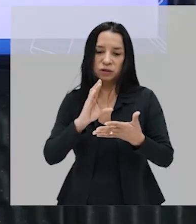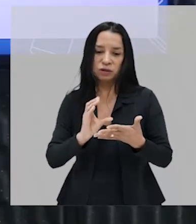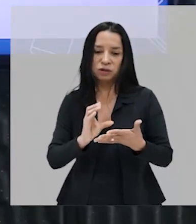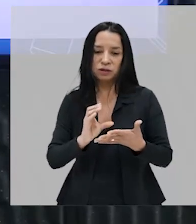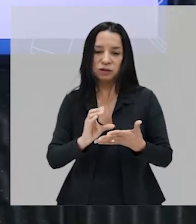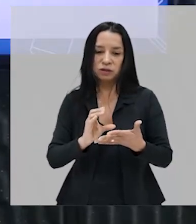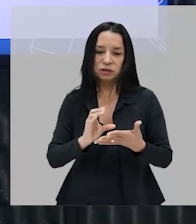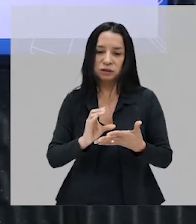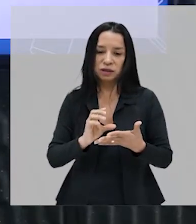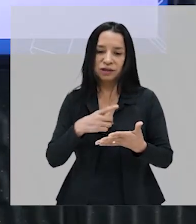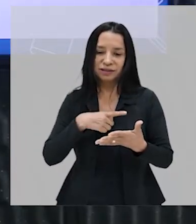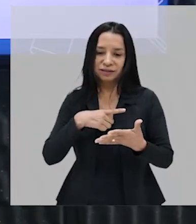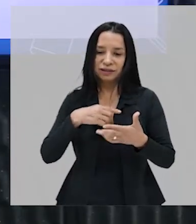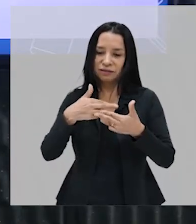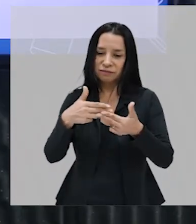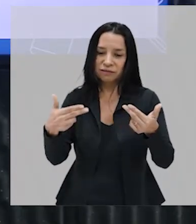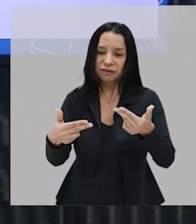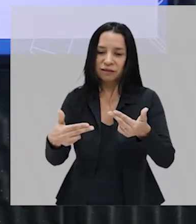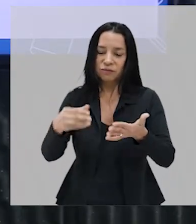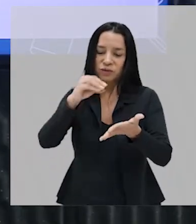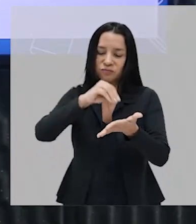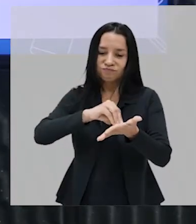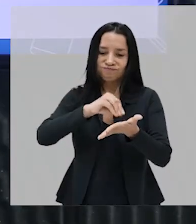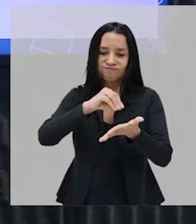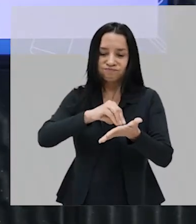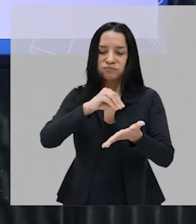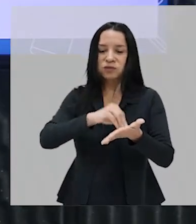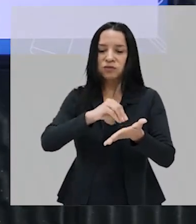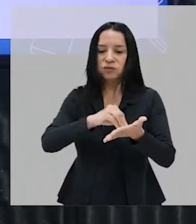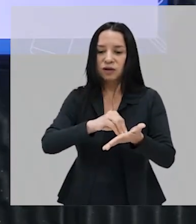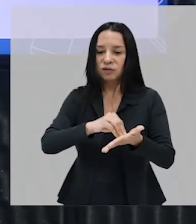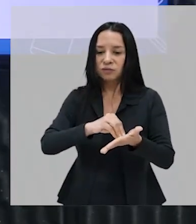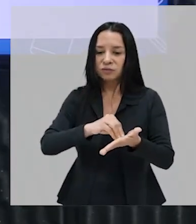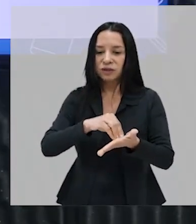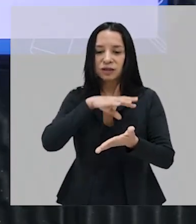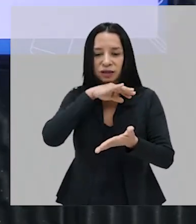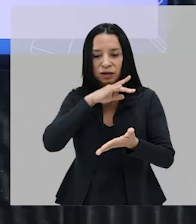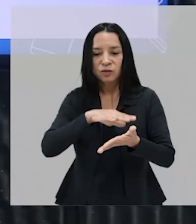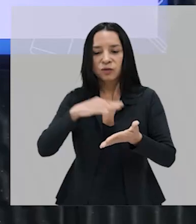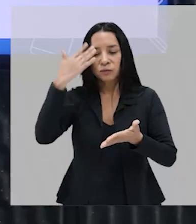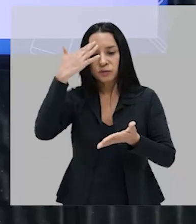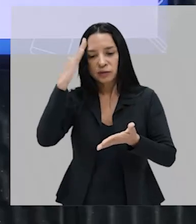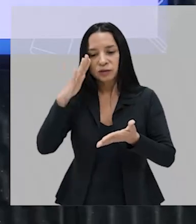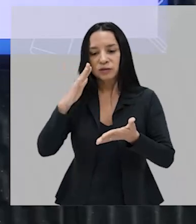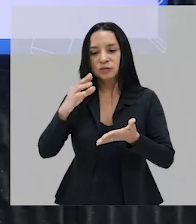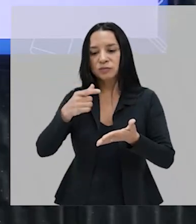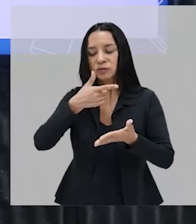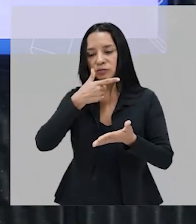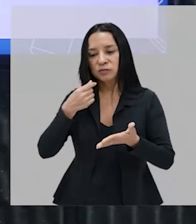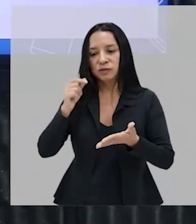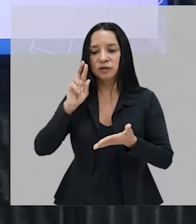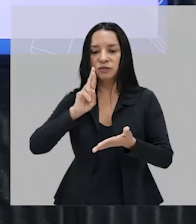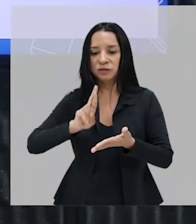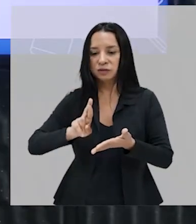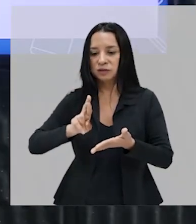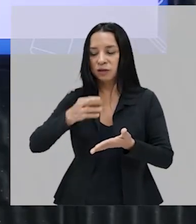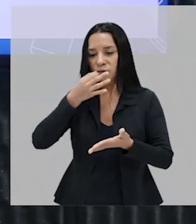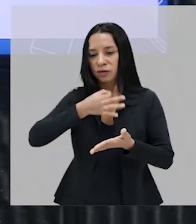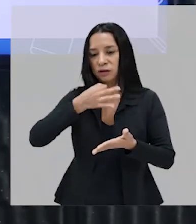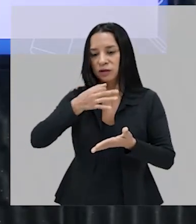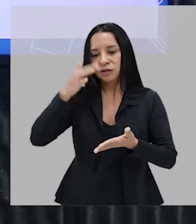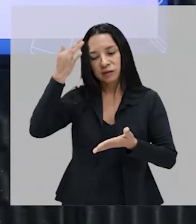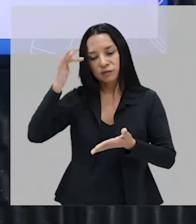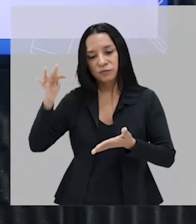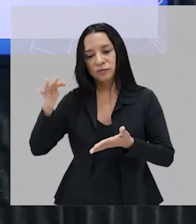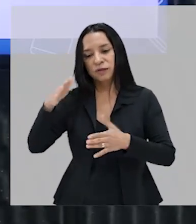cortados, incompletos, sem sentido, e prejudica a nossa compreensão dentro da reflexão e crítica filosófica. Tá?